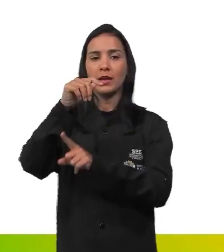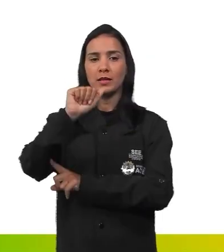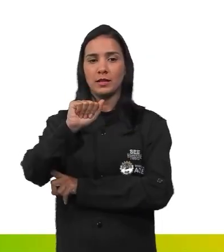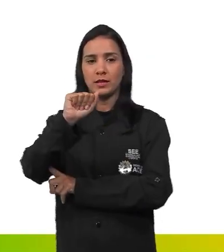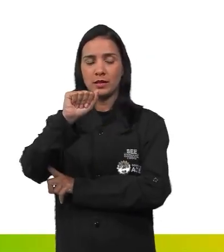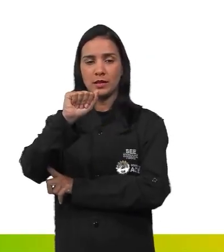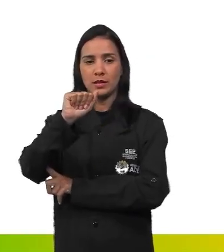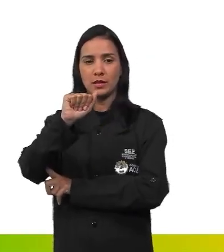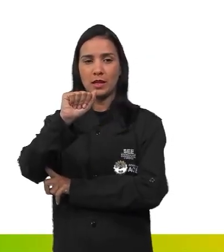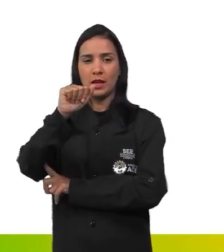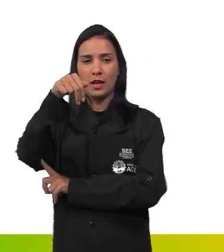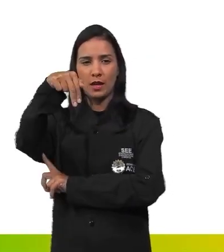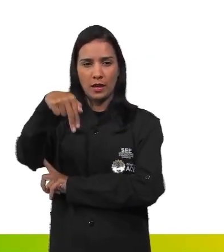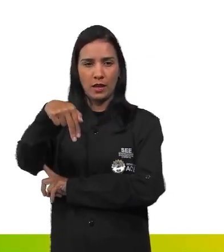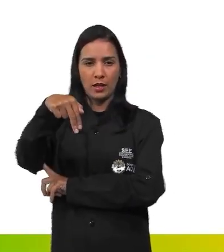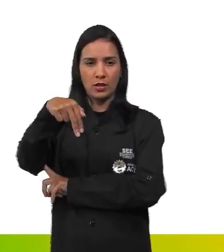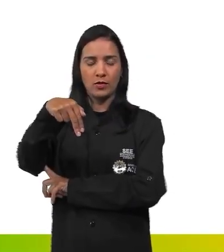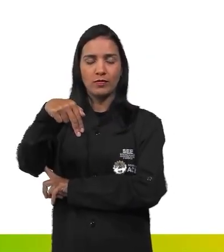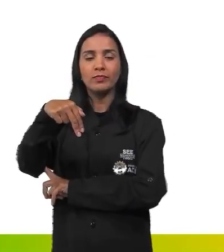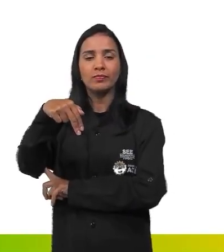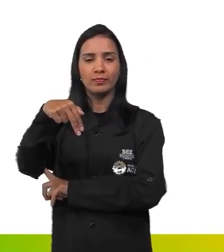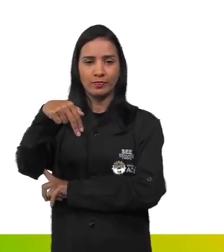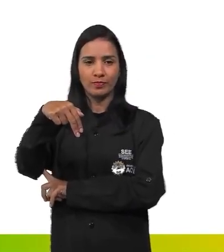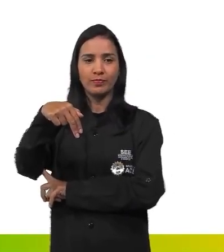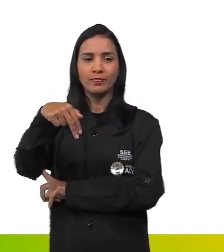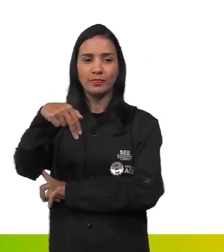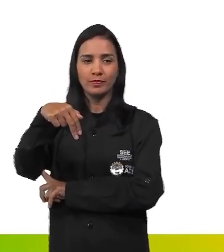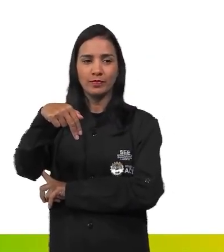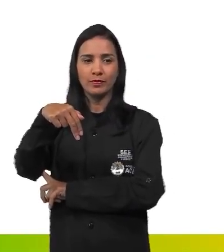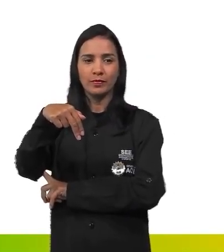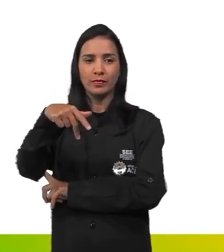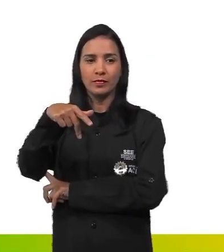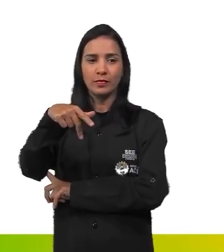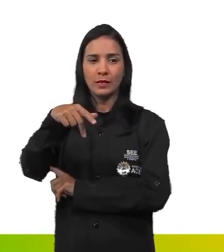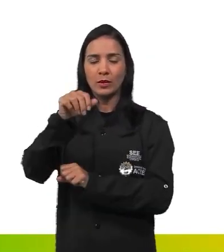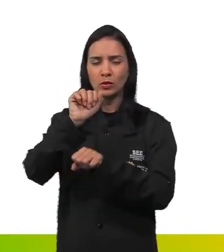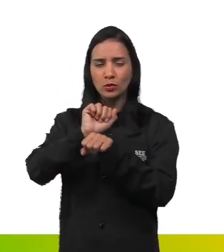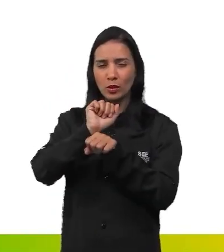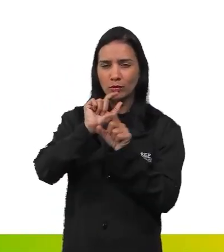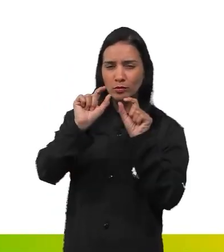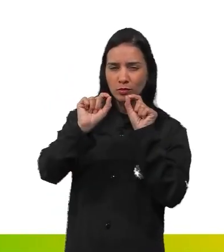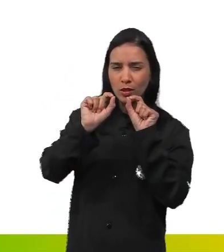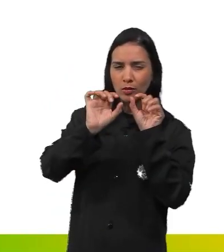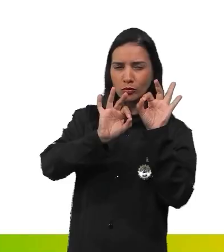2. Deixa eu ajeitar esse 2 aqui.